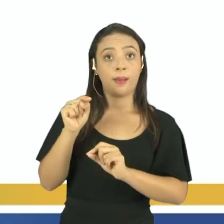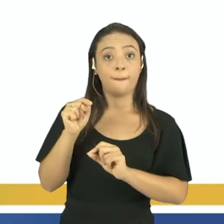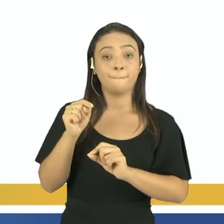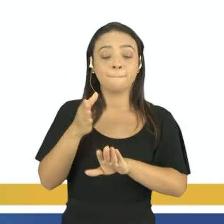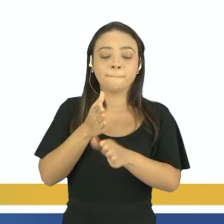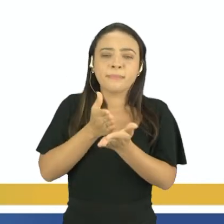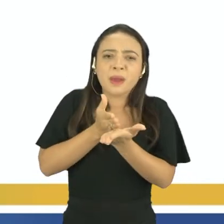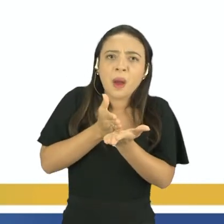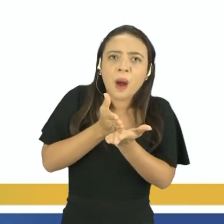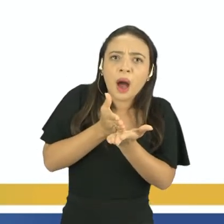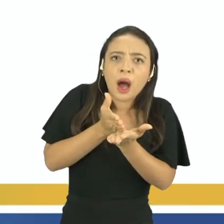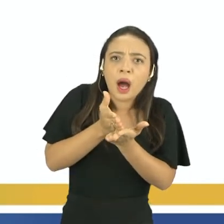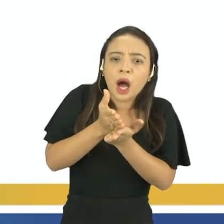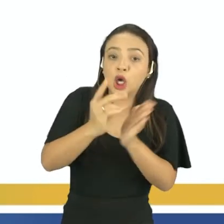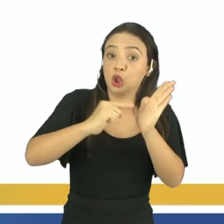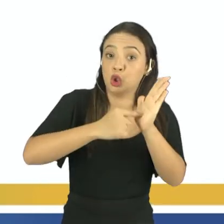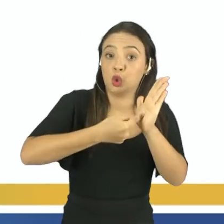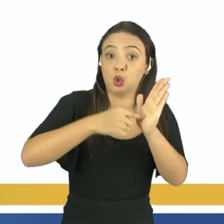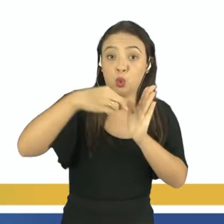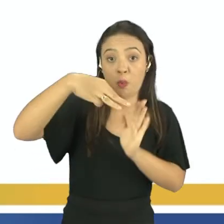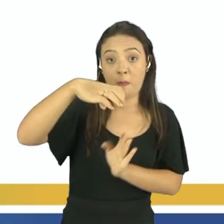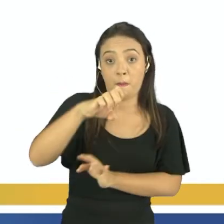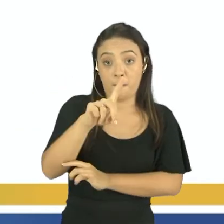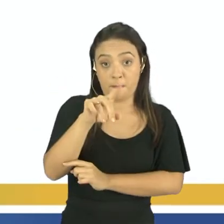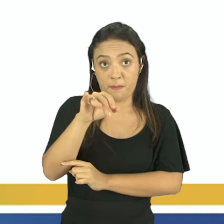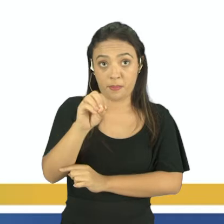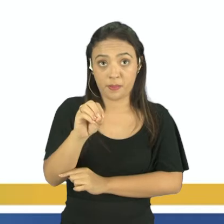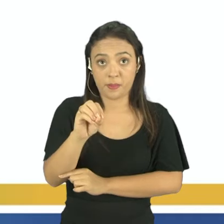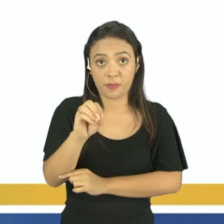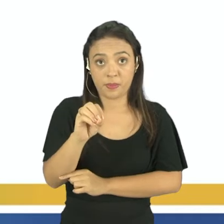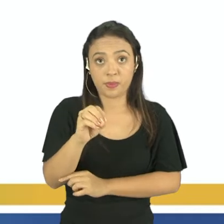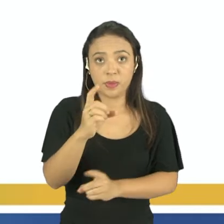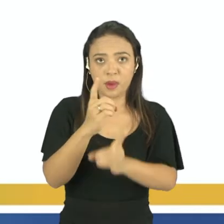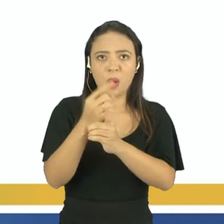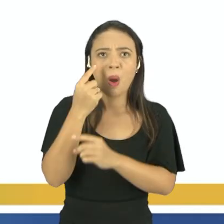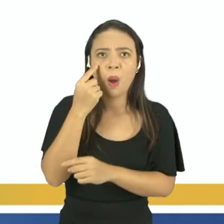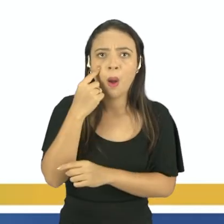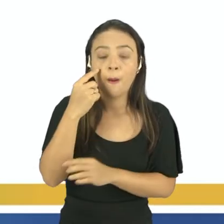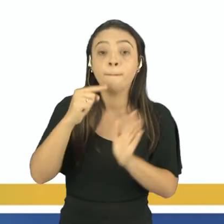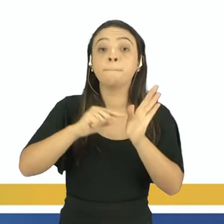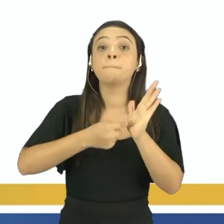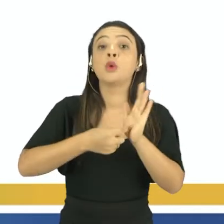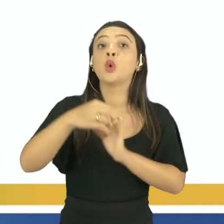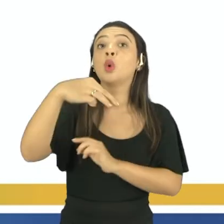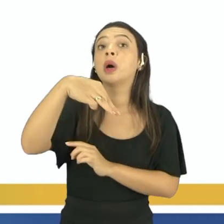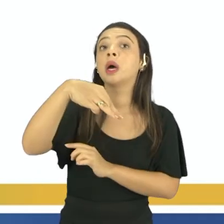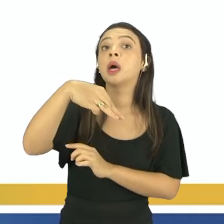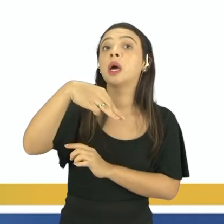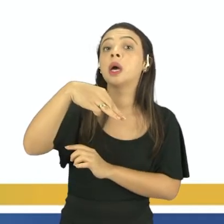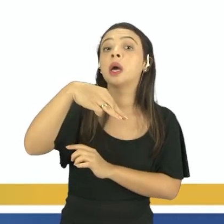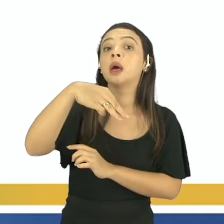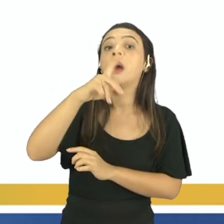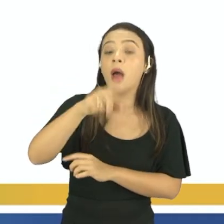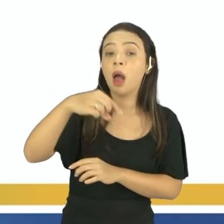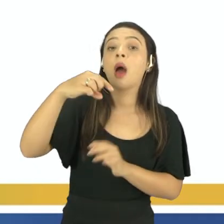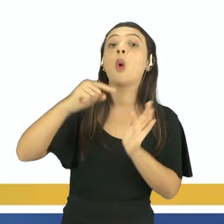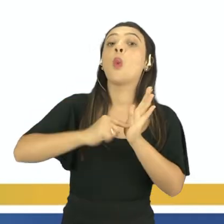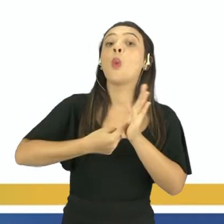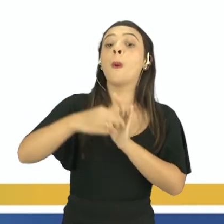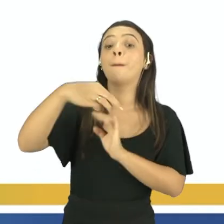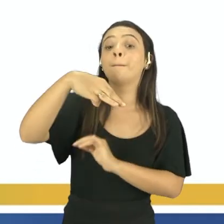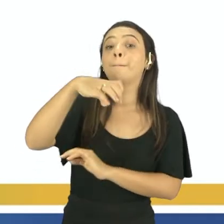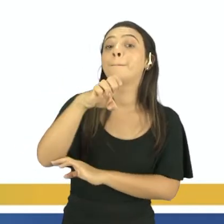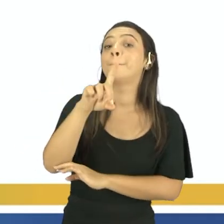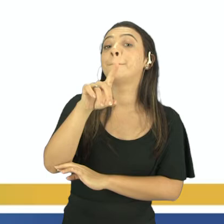passando em cima do ponto médio, né? Estão vendo aí o ponto M? O ponto M, gente, é o ponto médio desse lado,